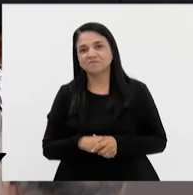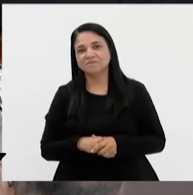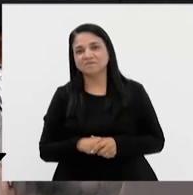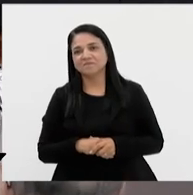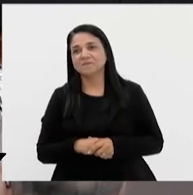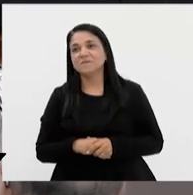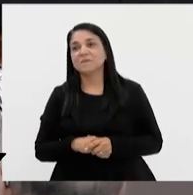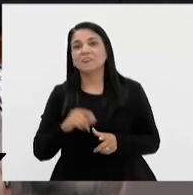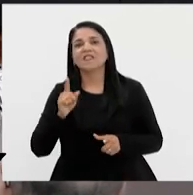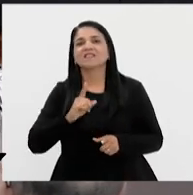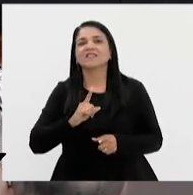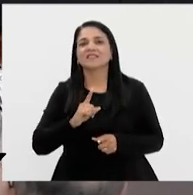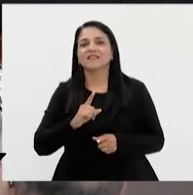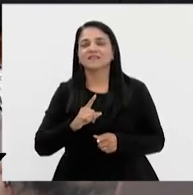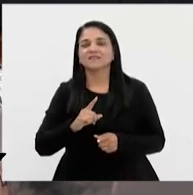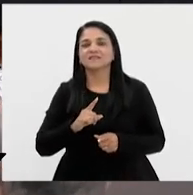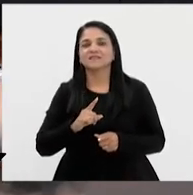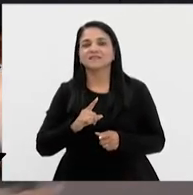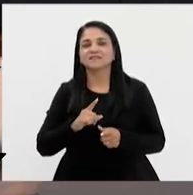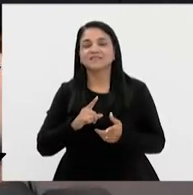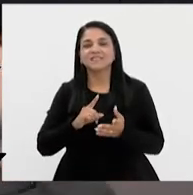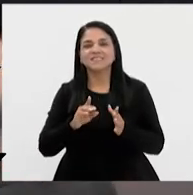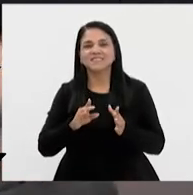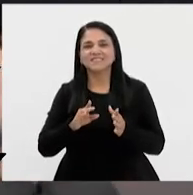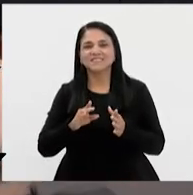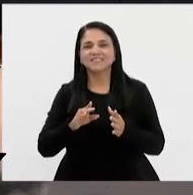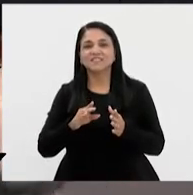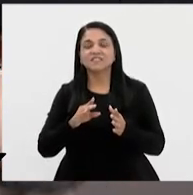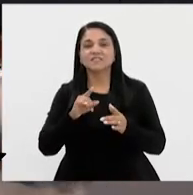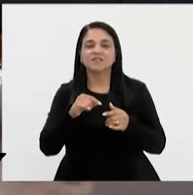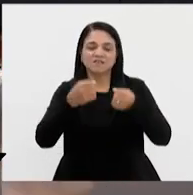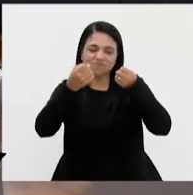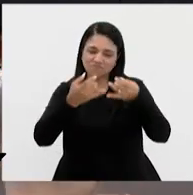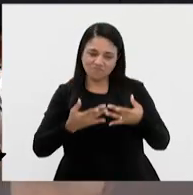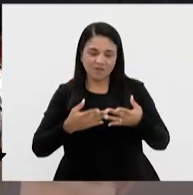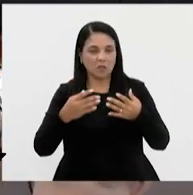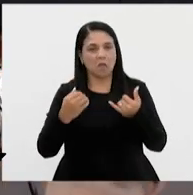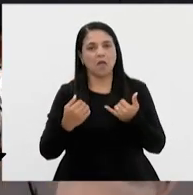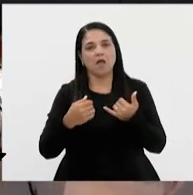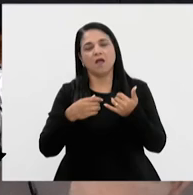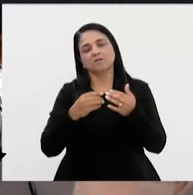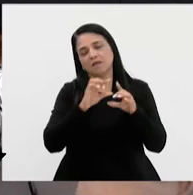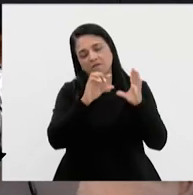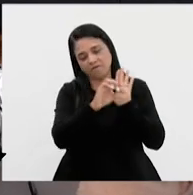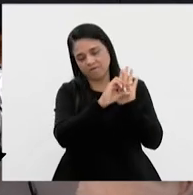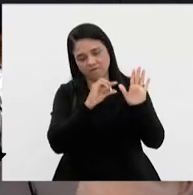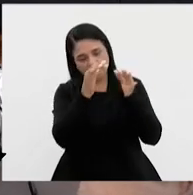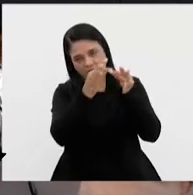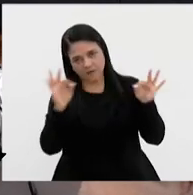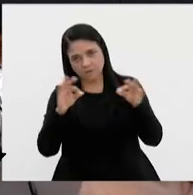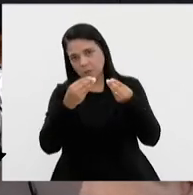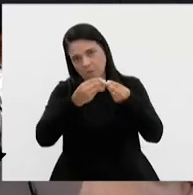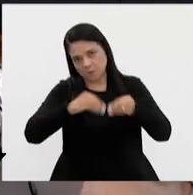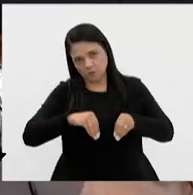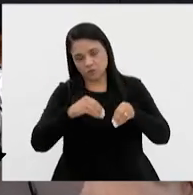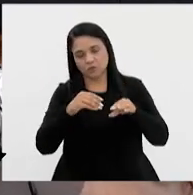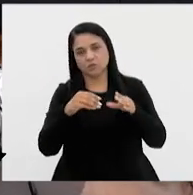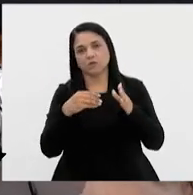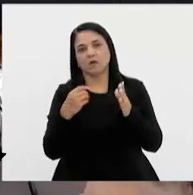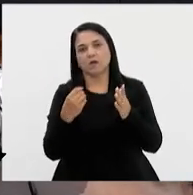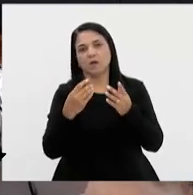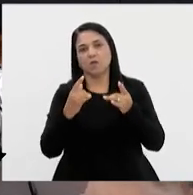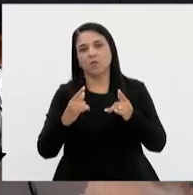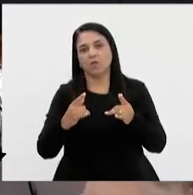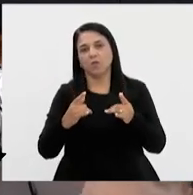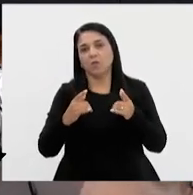É, não implica em qualquer gravame ao imóvel, tal, tal, tal. Mas não é. É a marca. Acho que poderia acrescentar essa